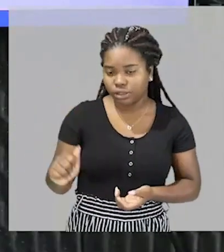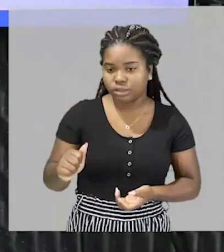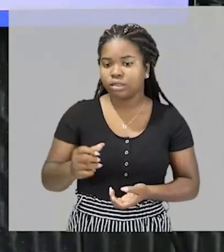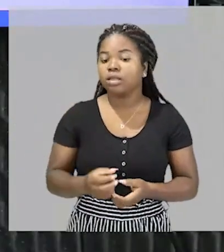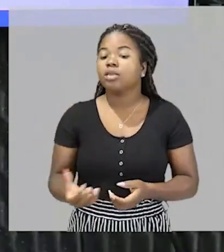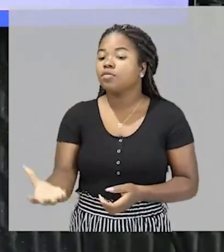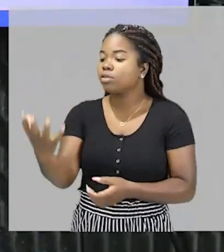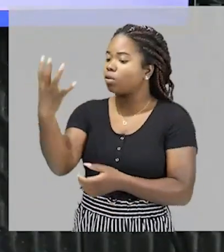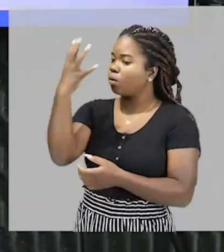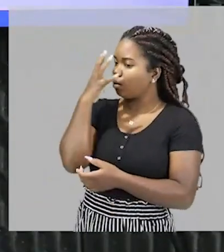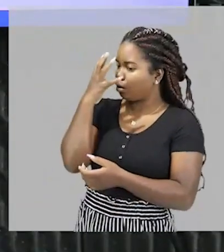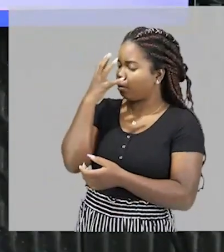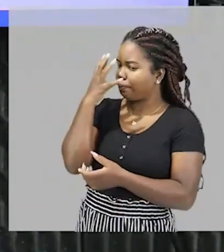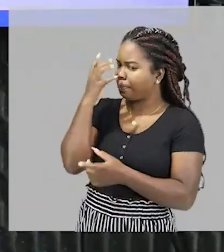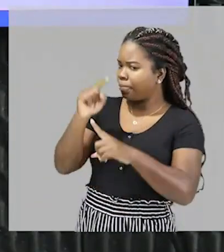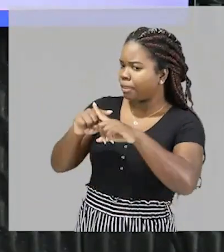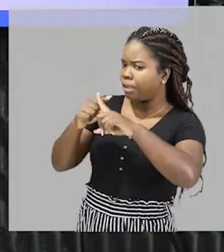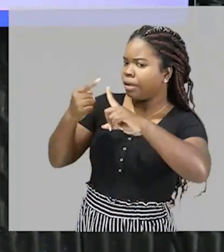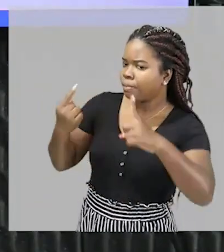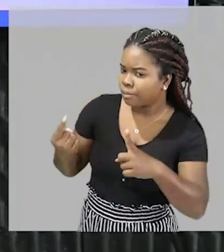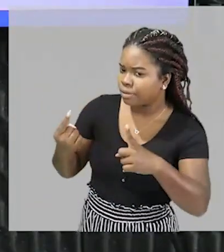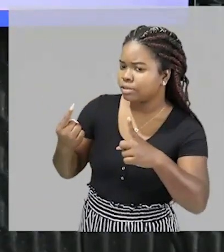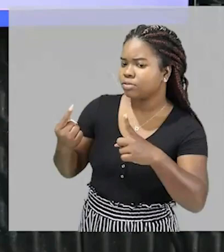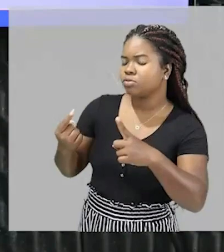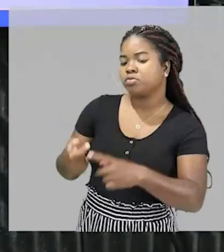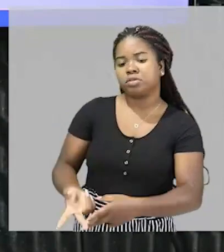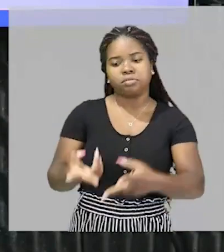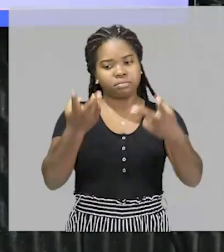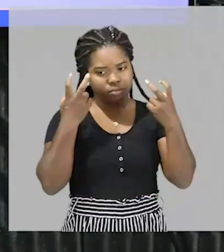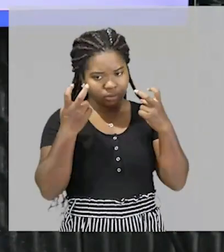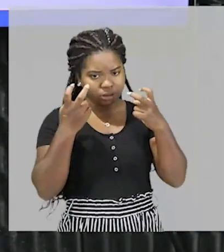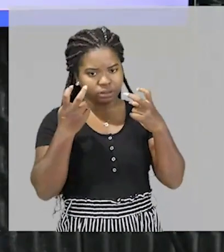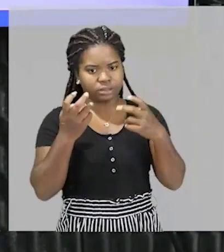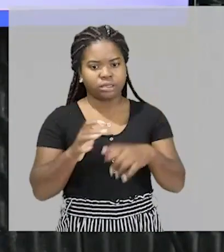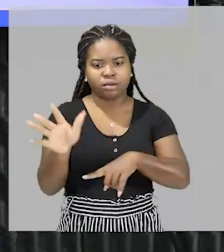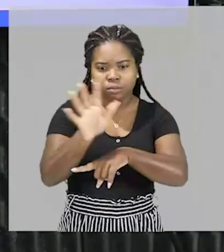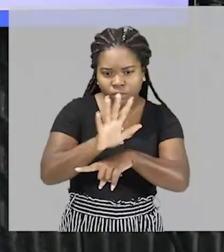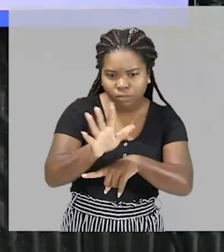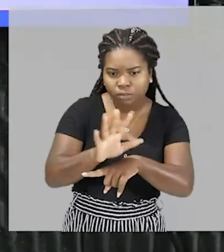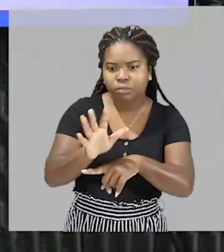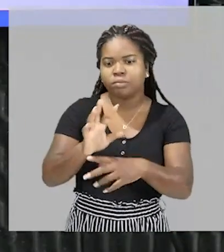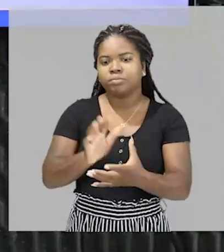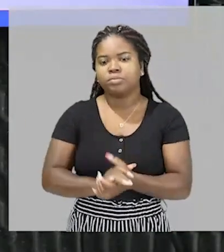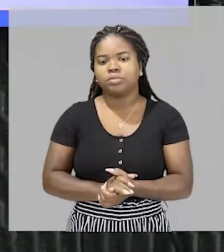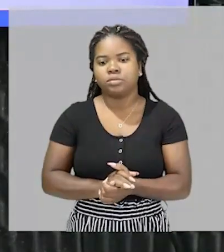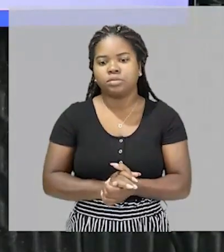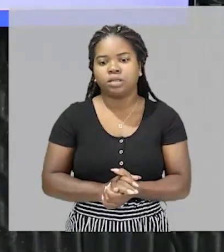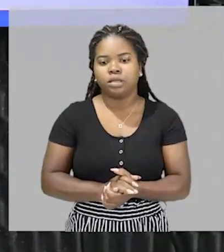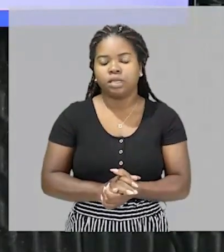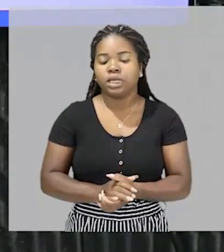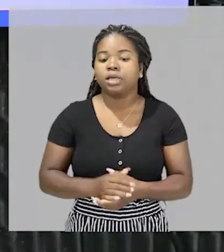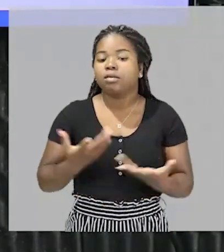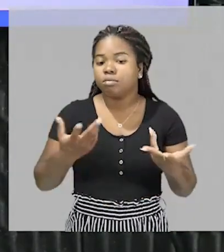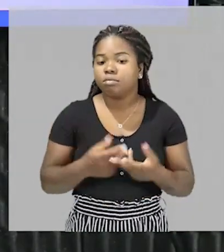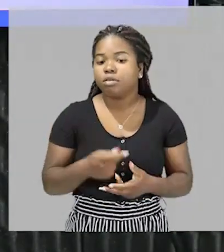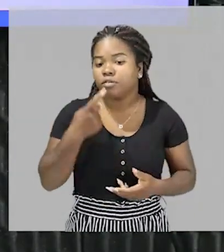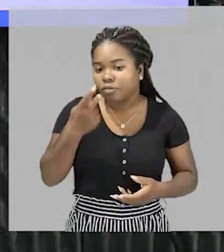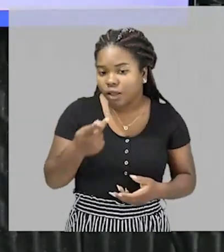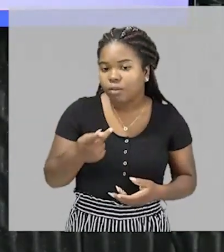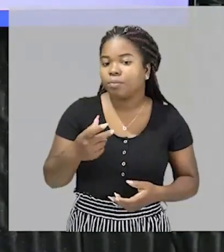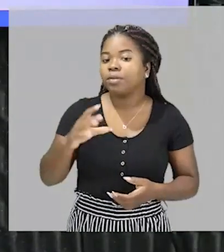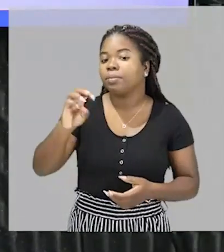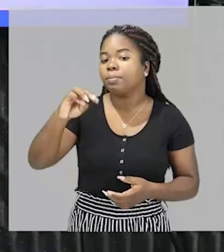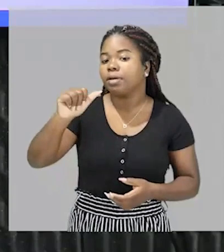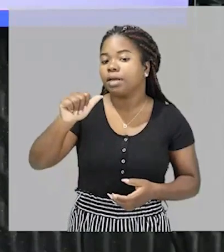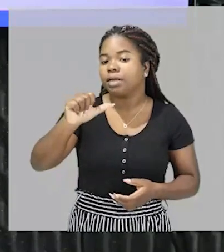sobre o rosto. Mas quando você assiste, por exemplo, um reality, que alguém diz assim, as máscaras caíram. Eu já vi muito essa